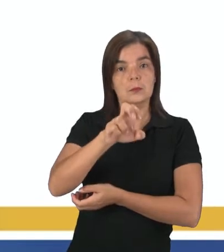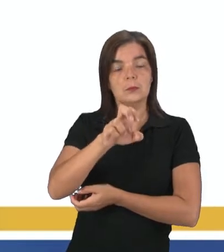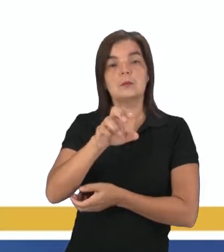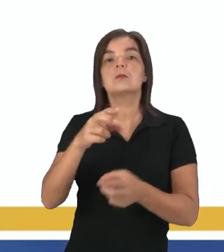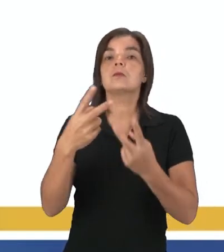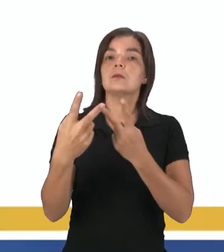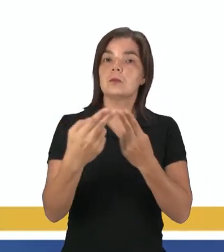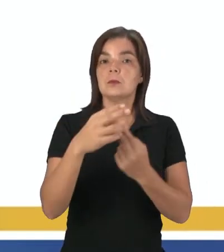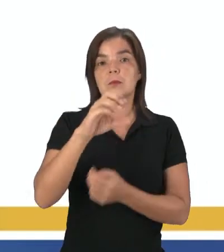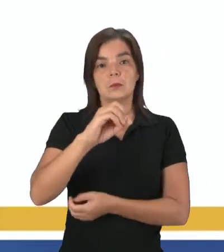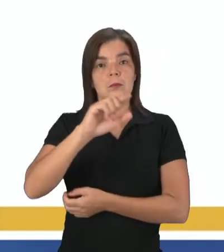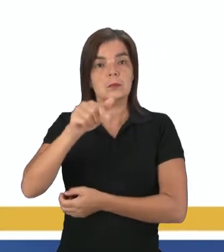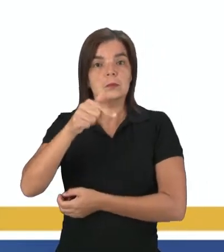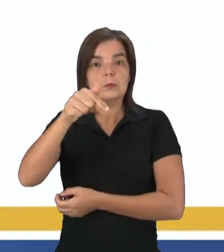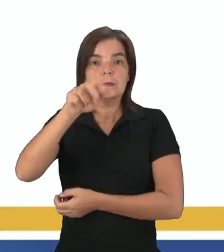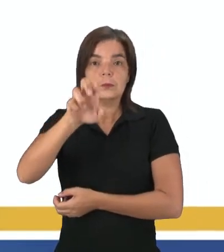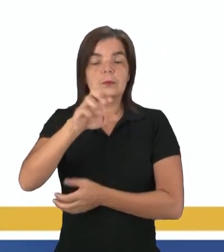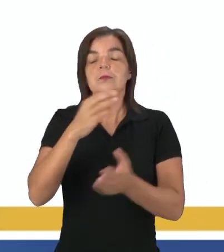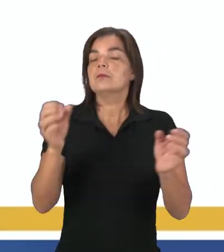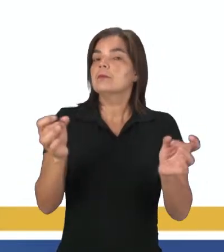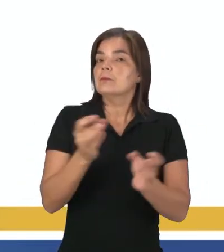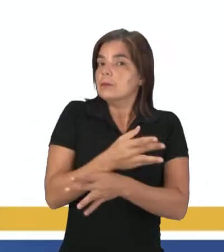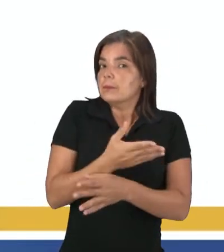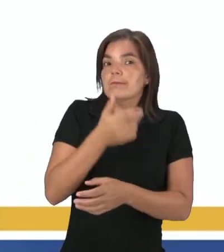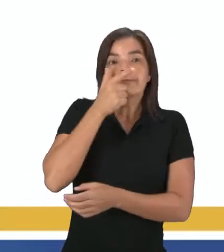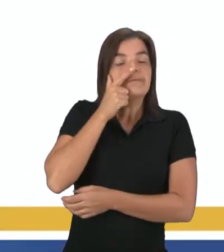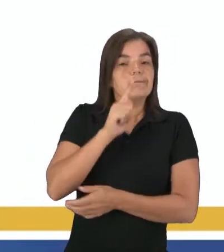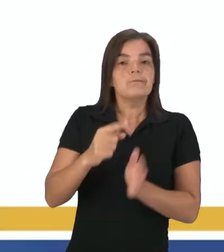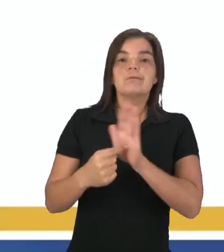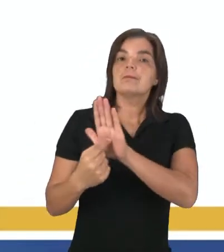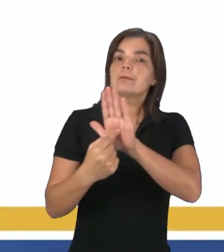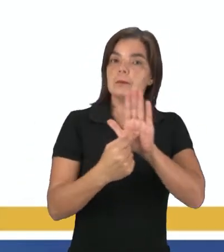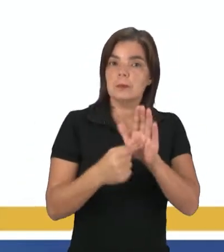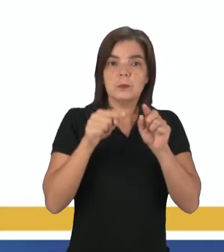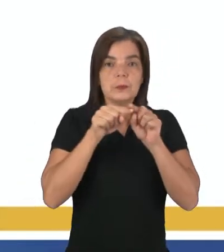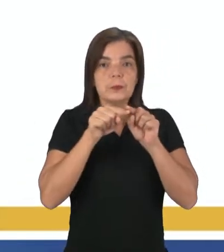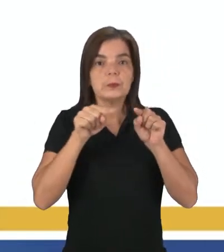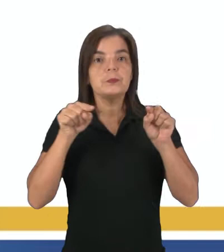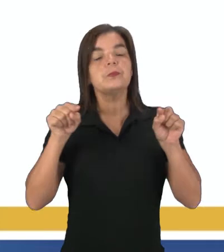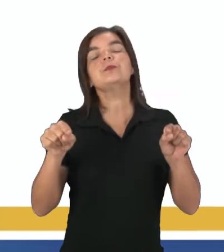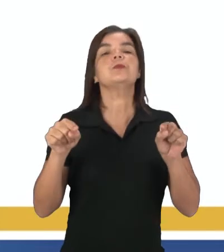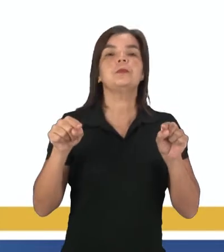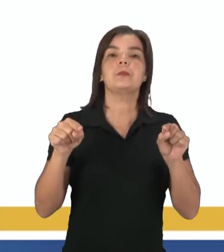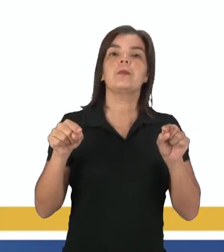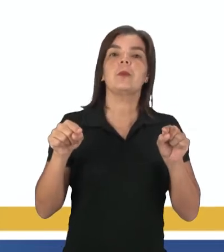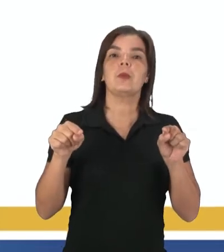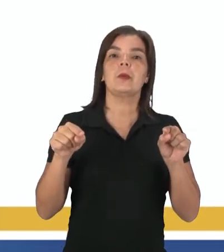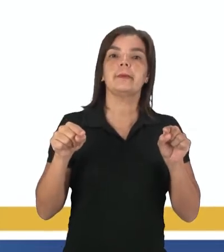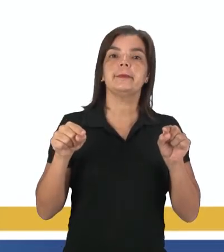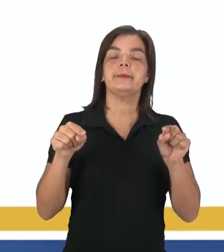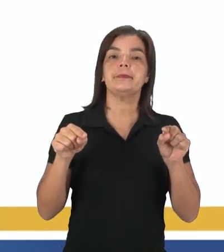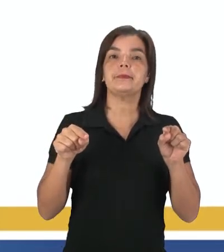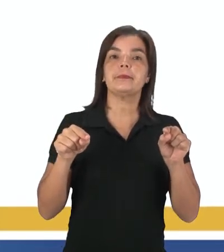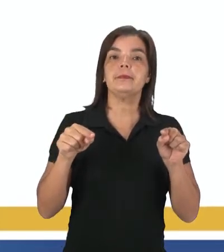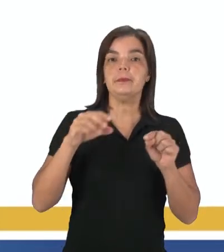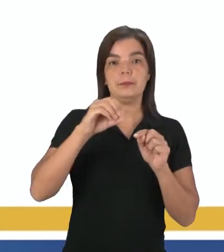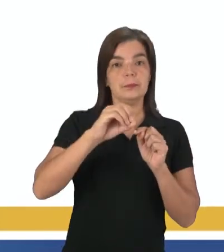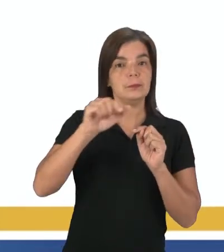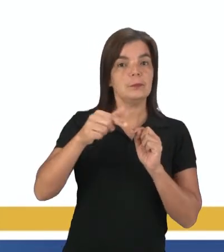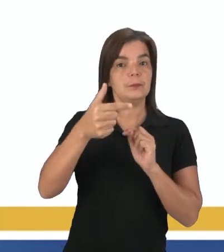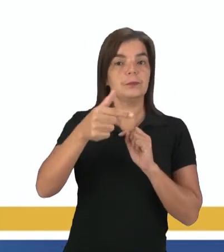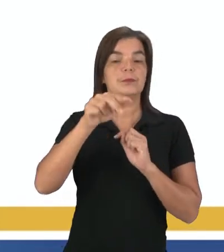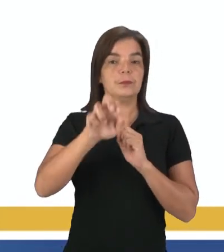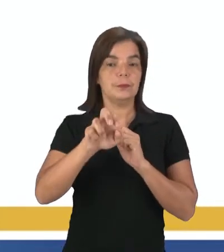dar 0,75. Pronto, consegui representar, né, um número 25